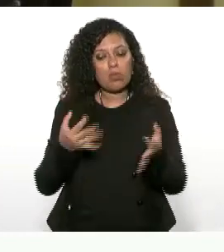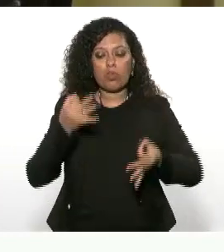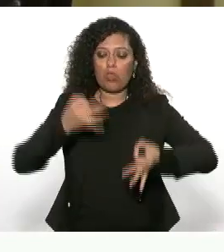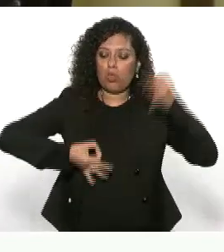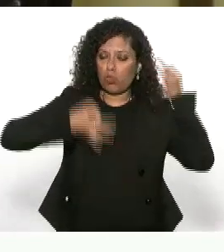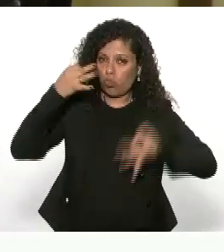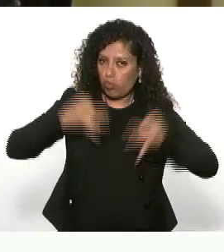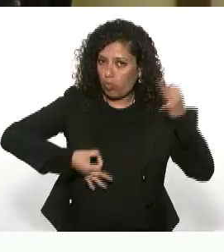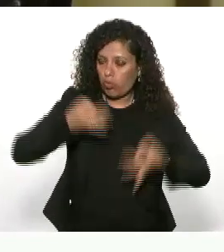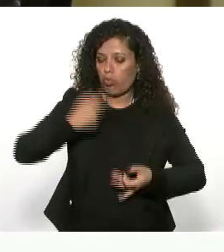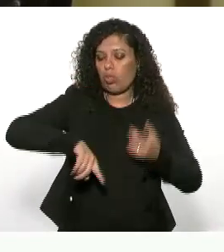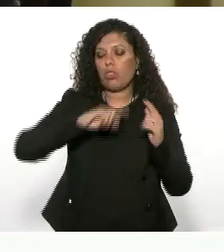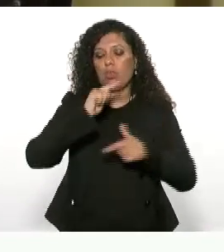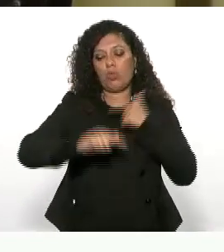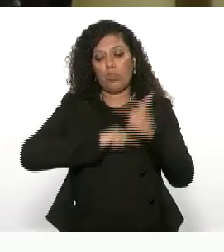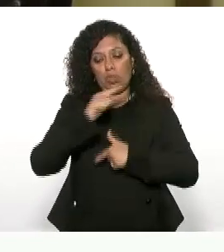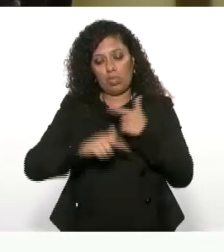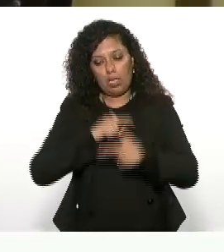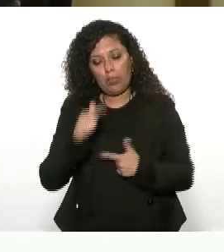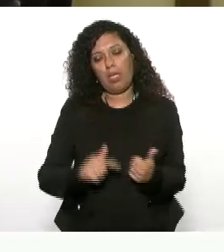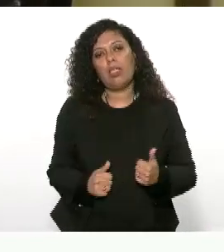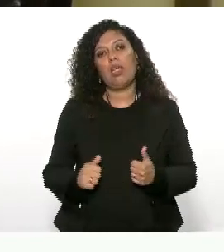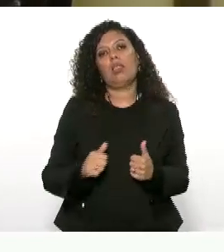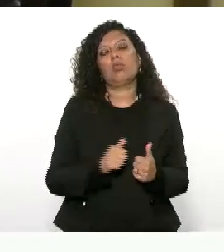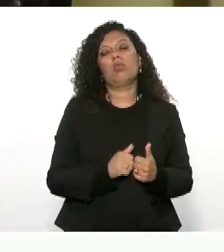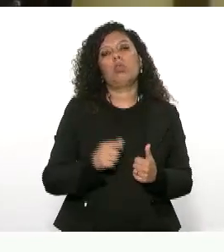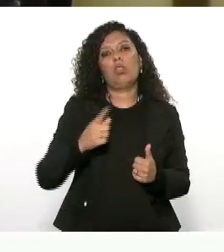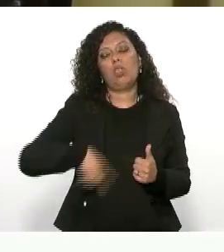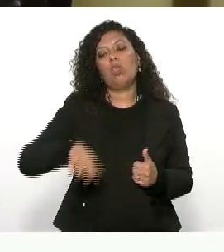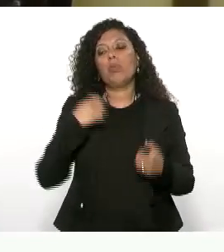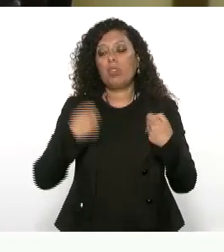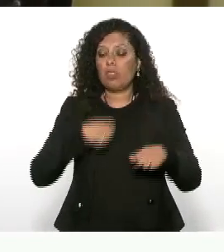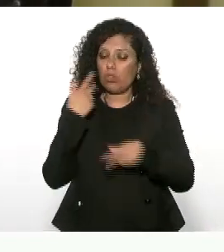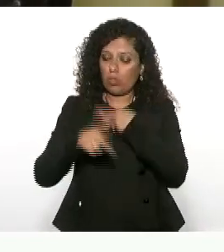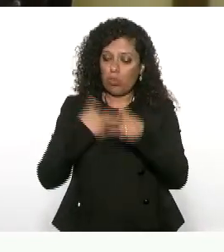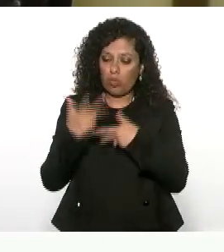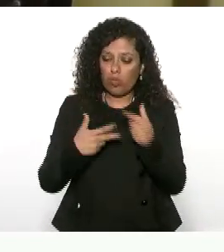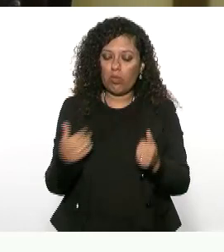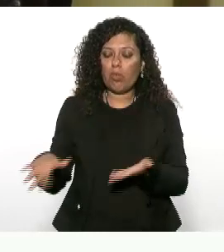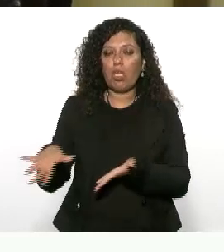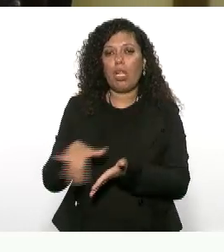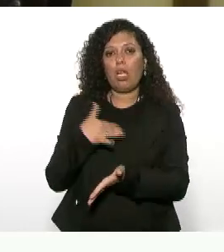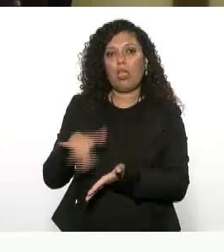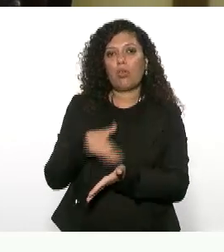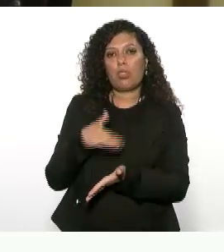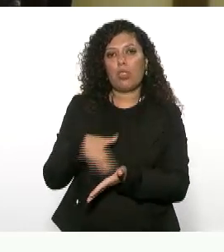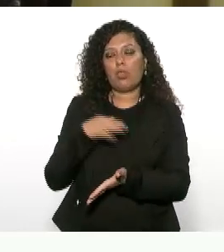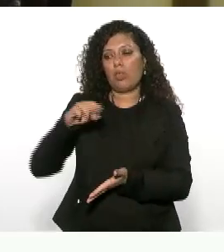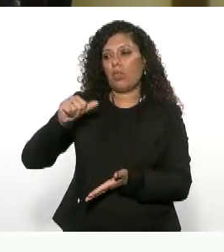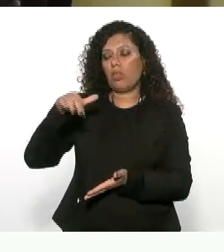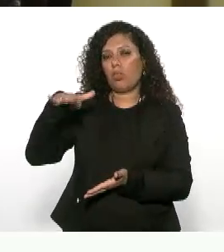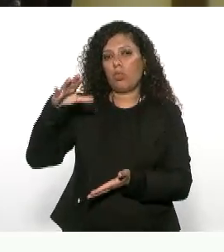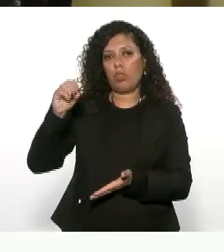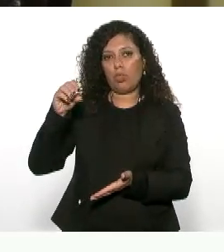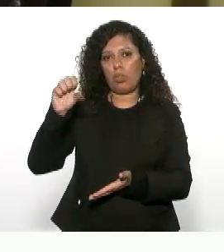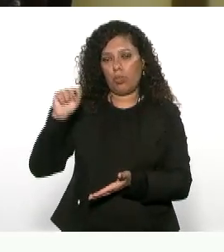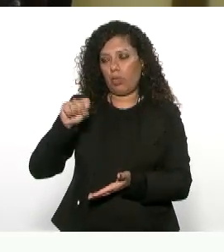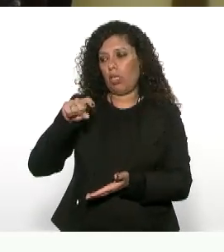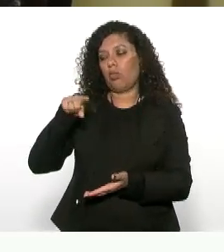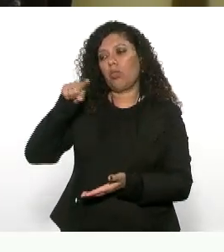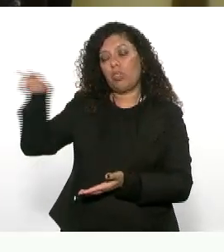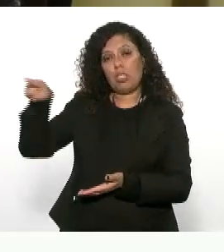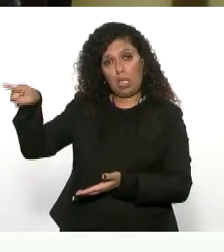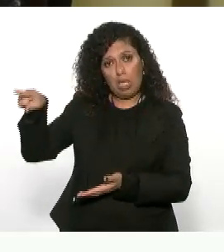gente tem trabalhado muito em cima disso. E aí eu tenho que fazer uma observação em relação ao secretário Marcos Vinícius. Ele se